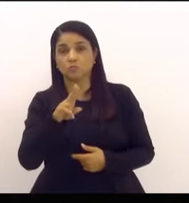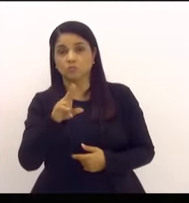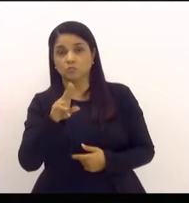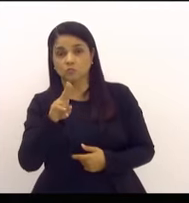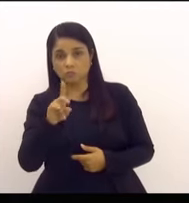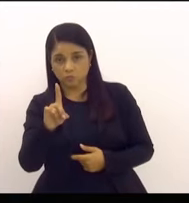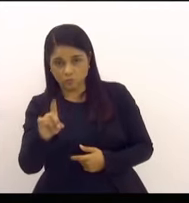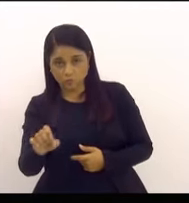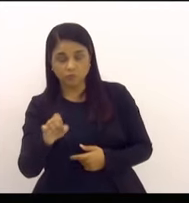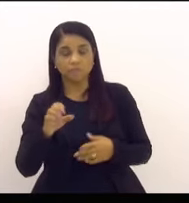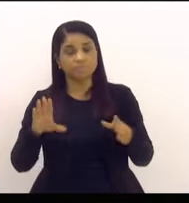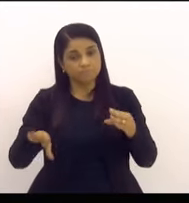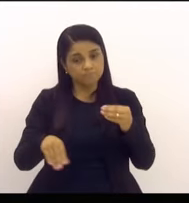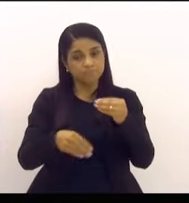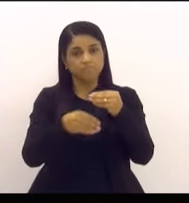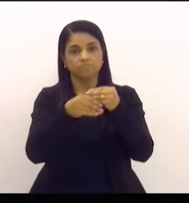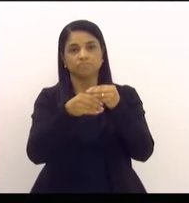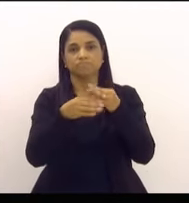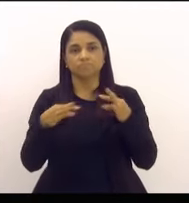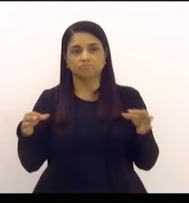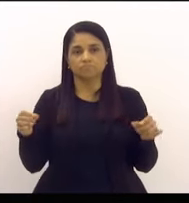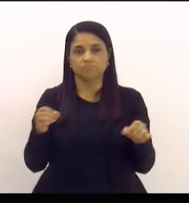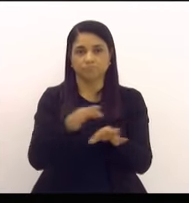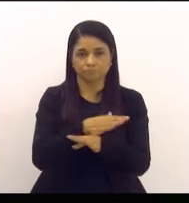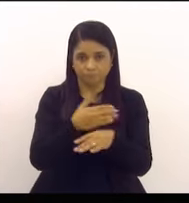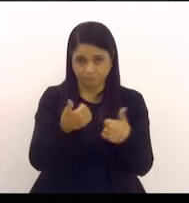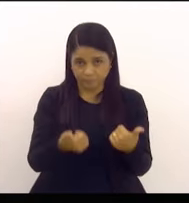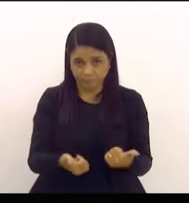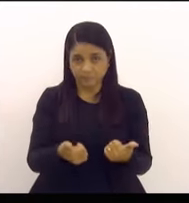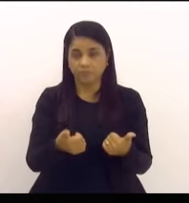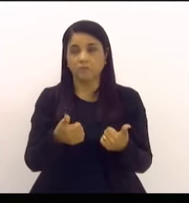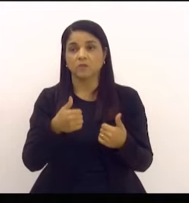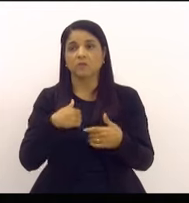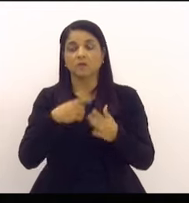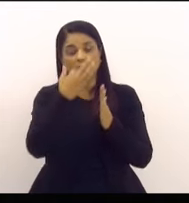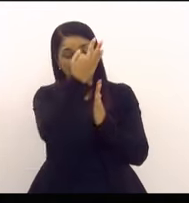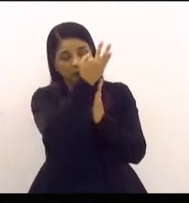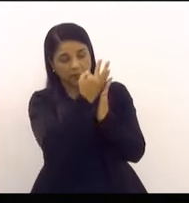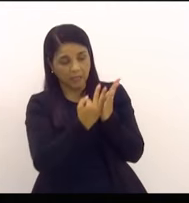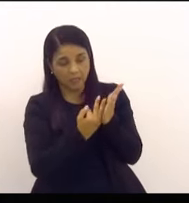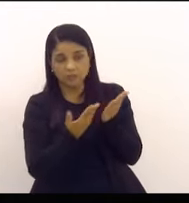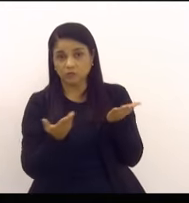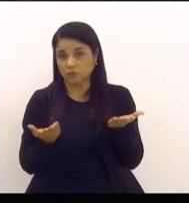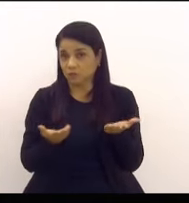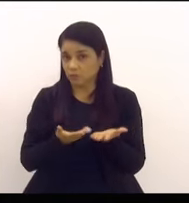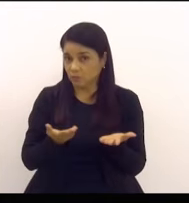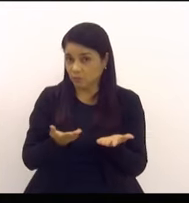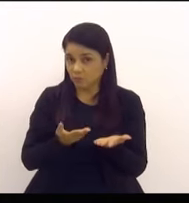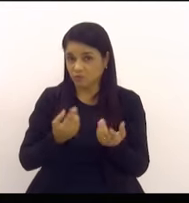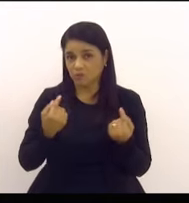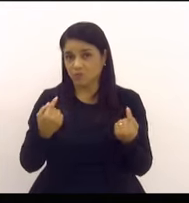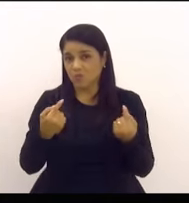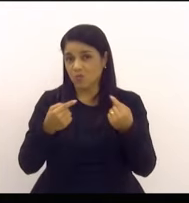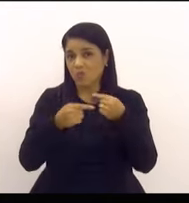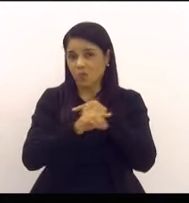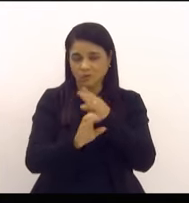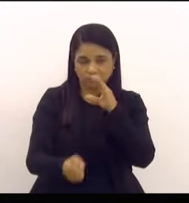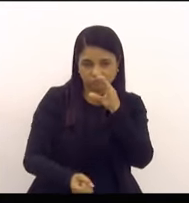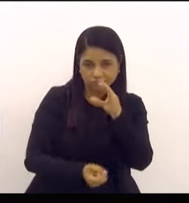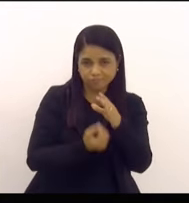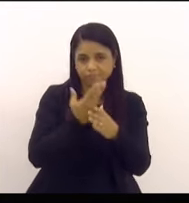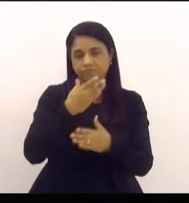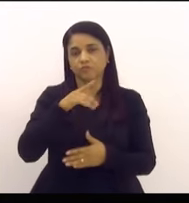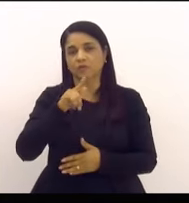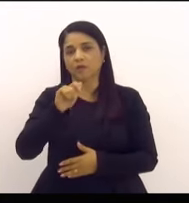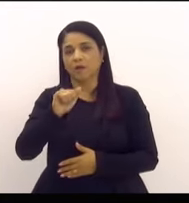na sua totalidade. Então, primeiro, nós somos, como o texto está hoje, a gente é contra a criação de cargos e